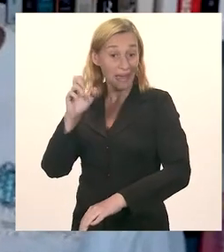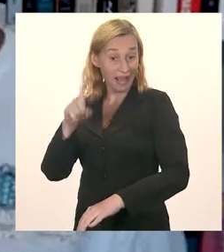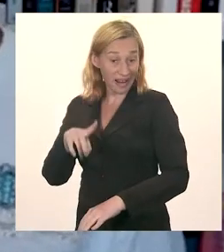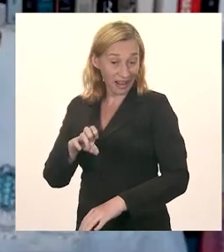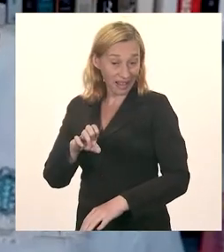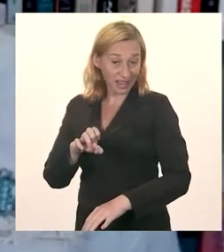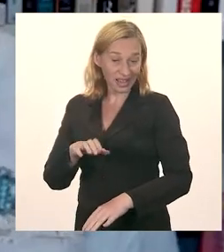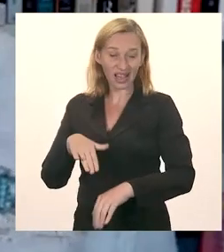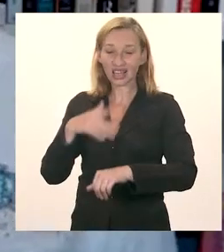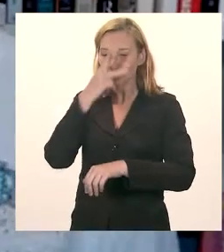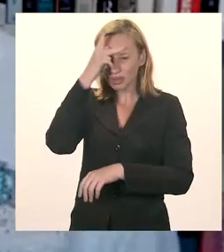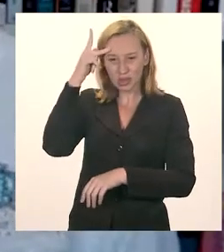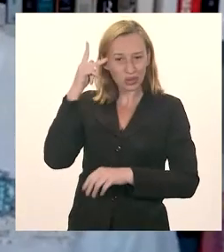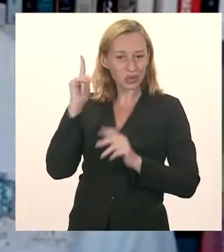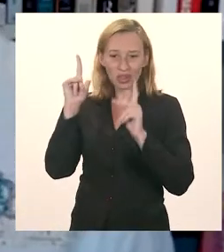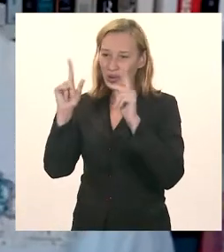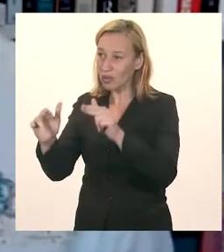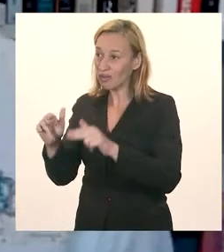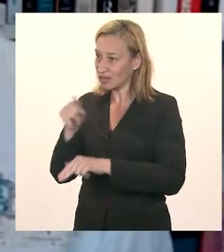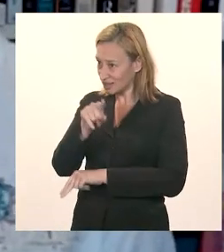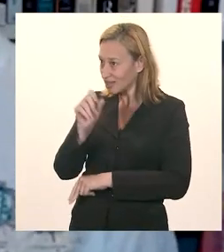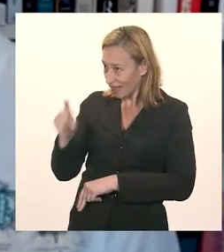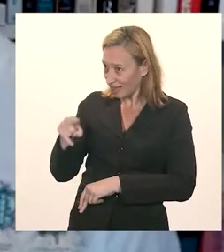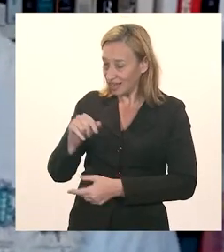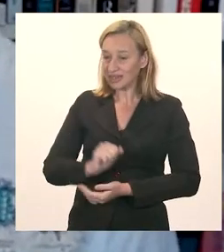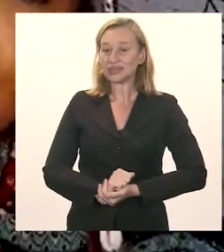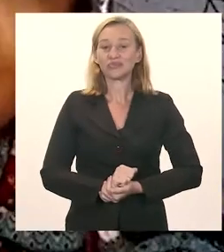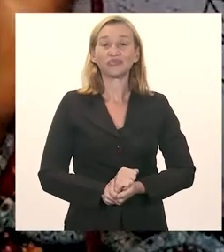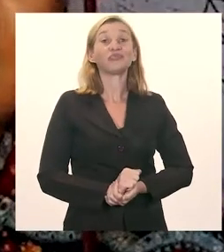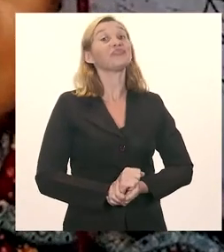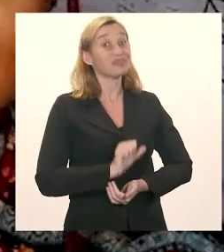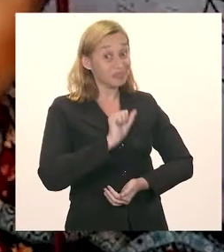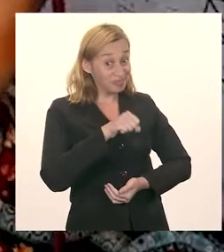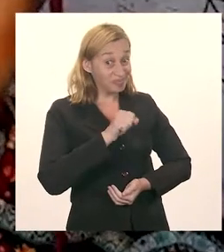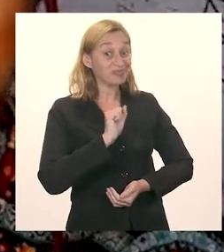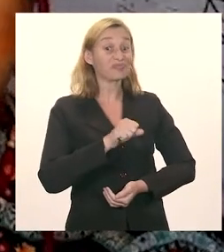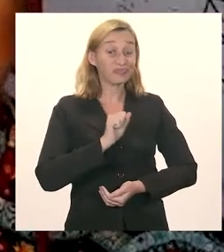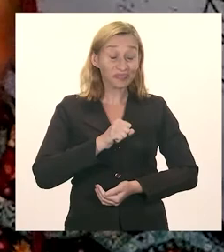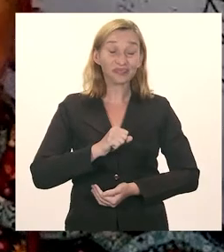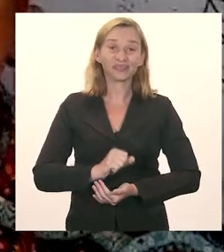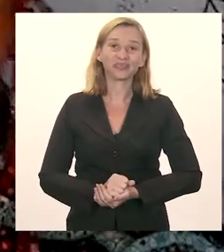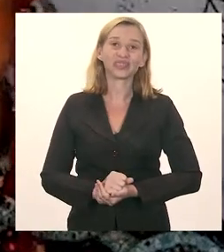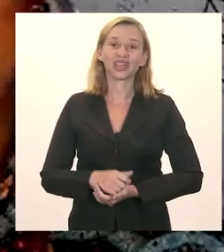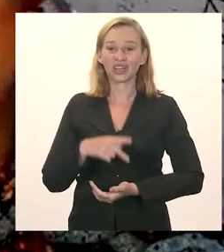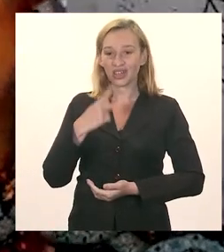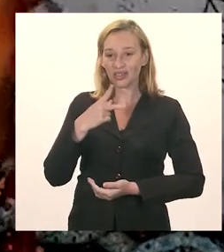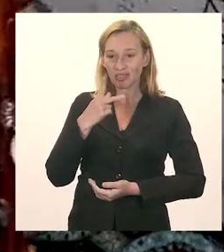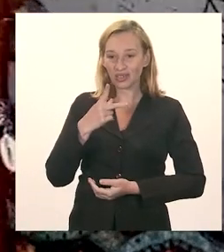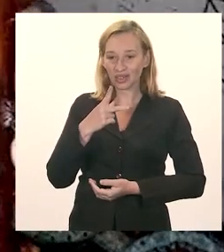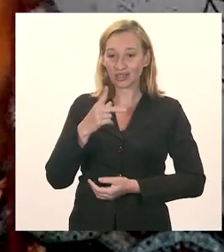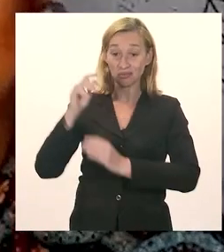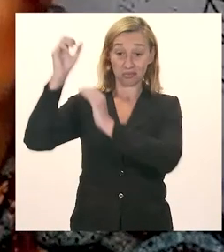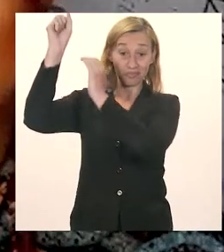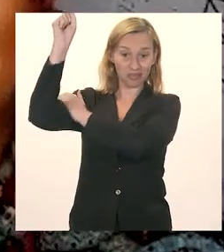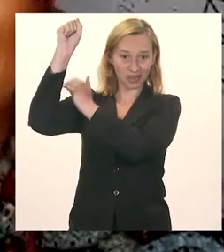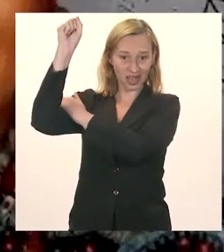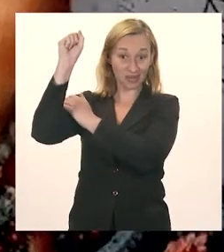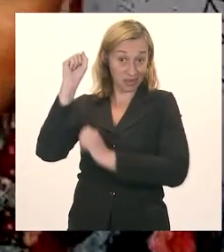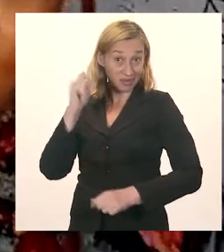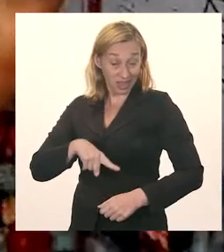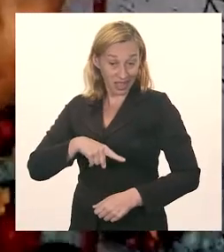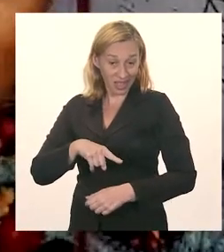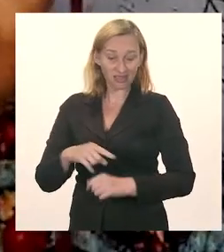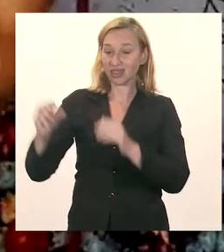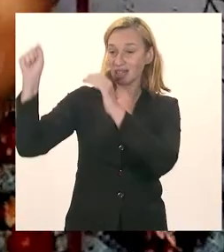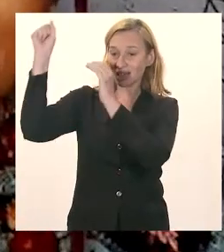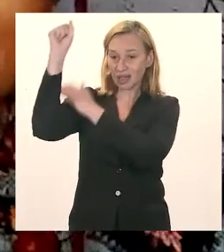pele, gostar das pessoas que são parecidas com você, não é? Isso. É o que eu chamo de empoderamento, né? É